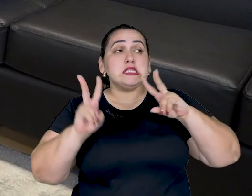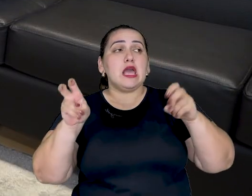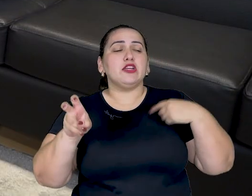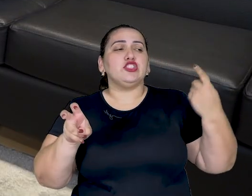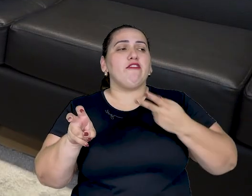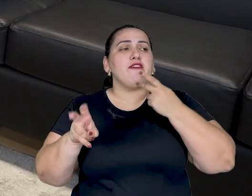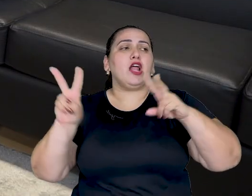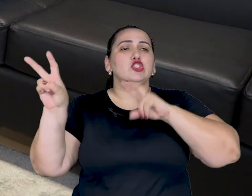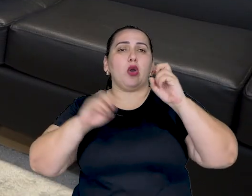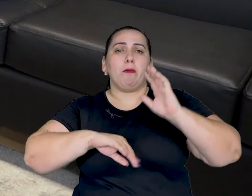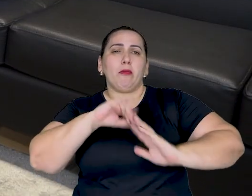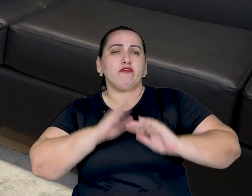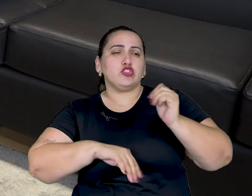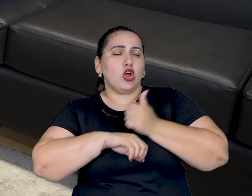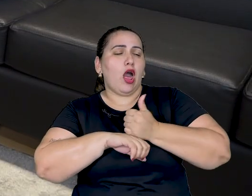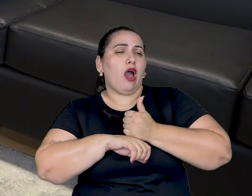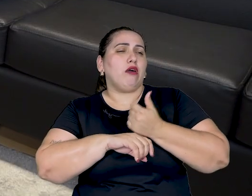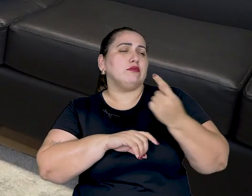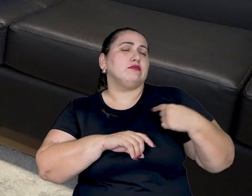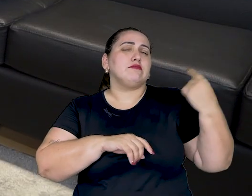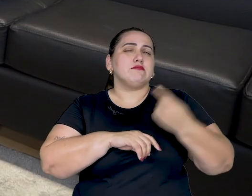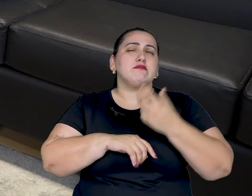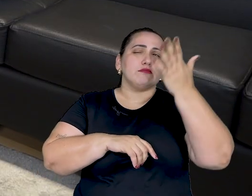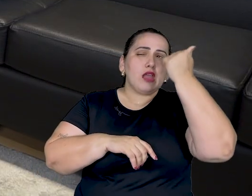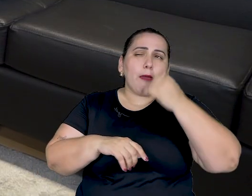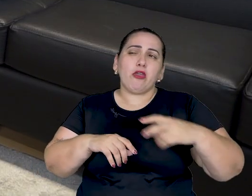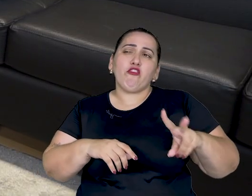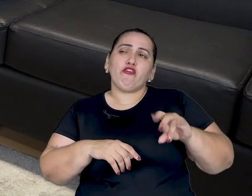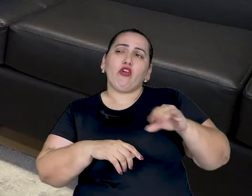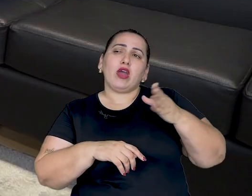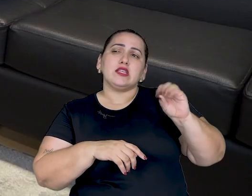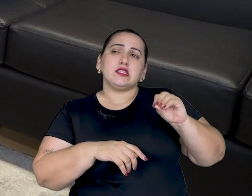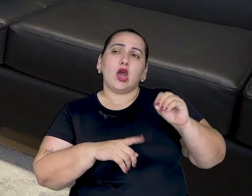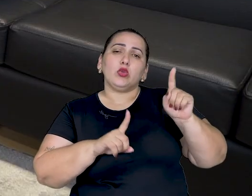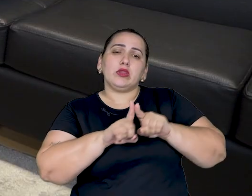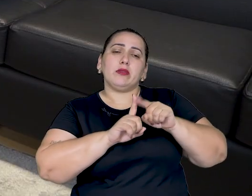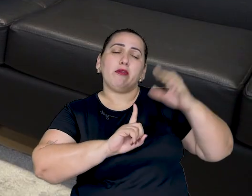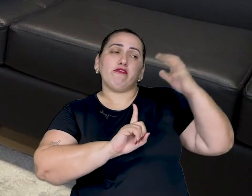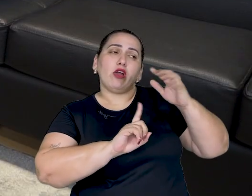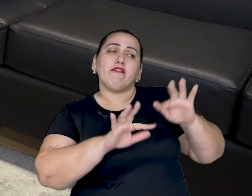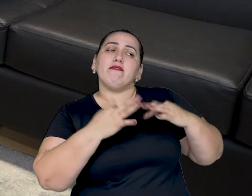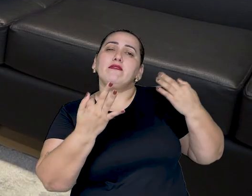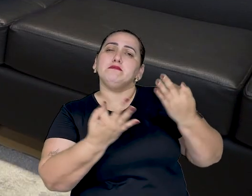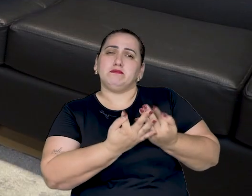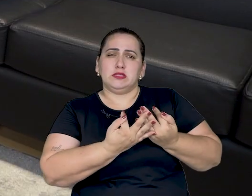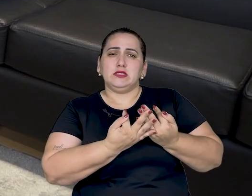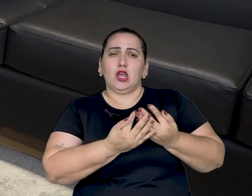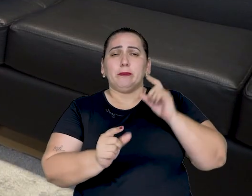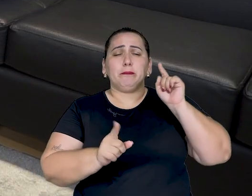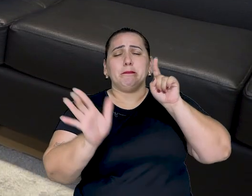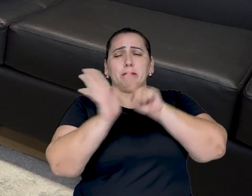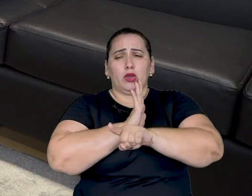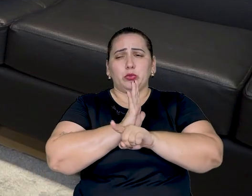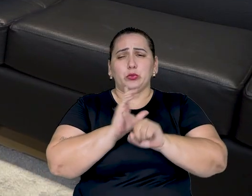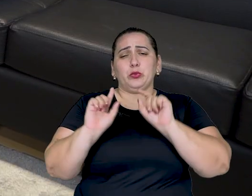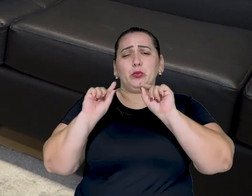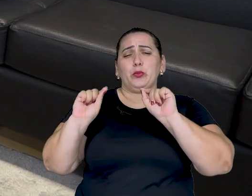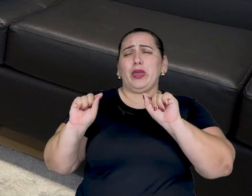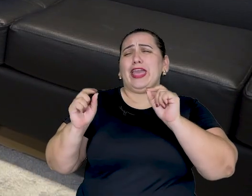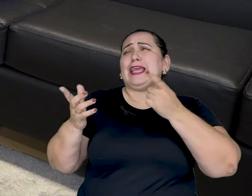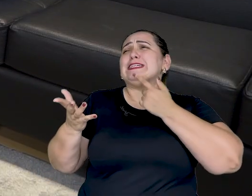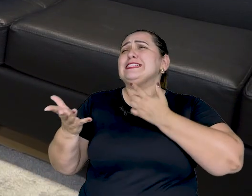sempre que a gente fala assim de profissão, carreira, às vezes a gente fala em vocação, influência da família,